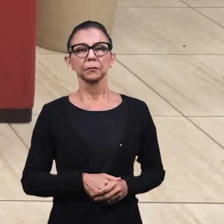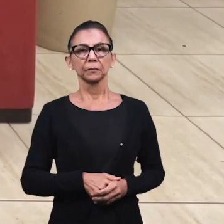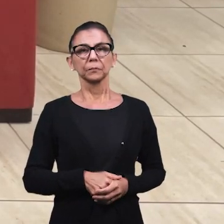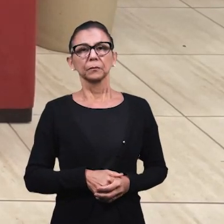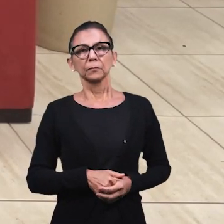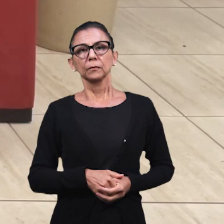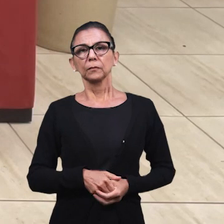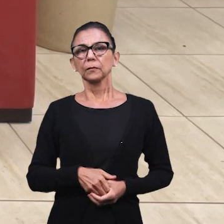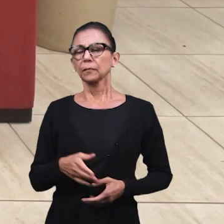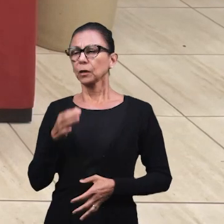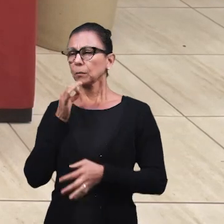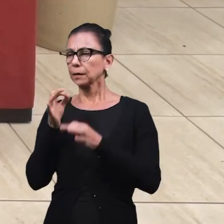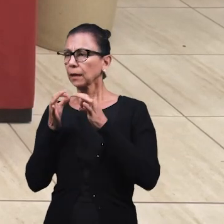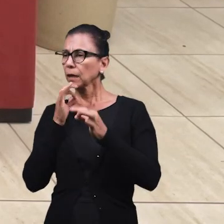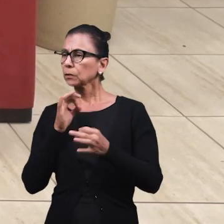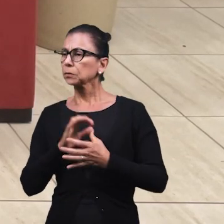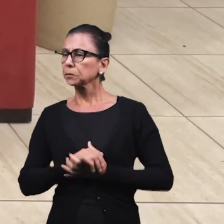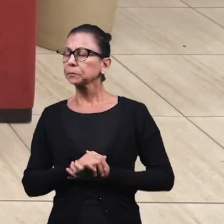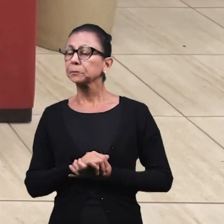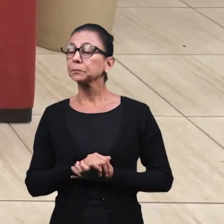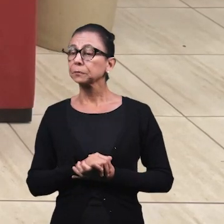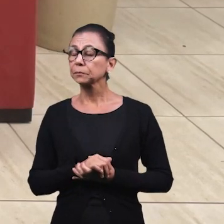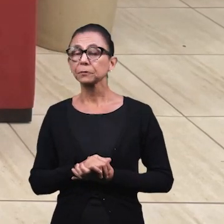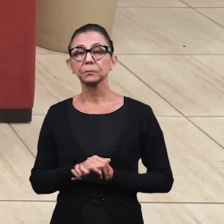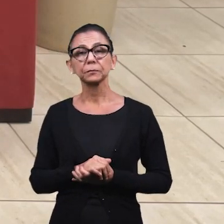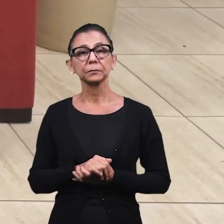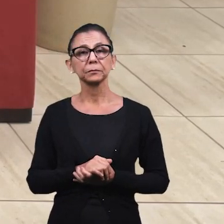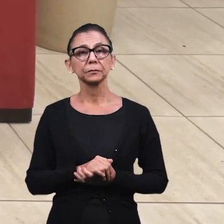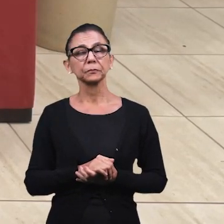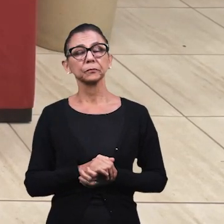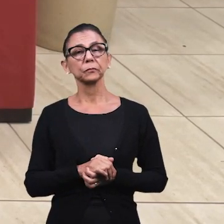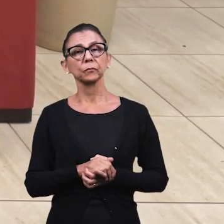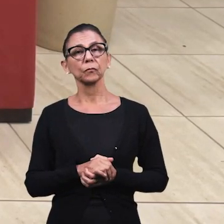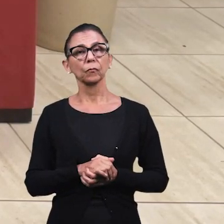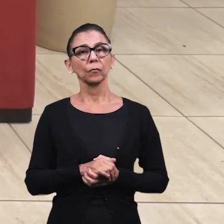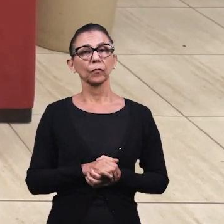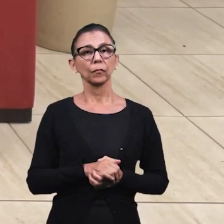comentários dos nossos queridos. O Anderson, Juliane, o que vocês têm a comentar?